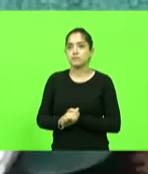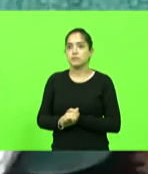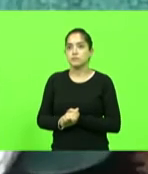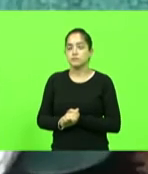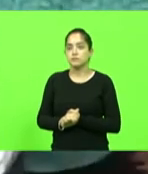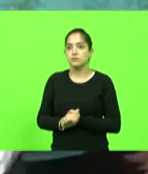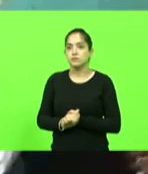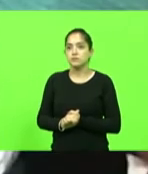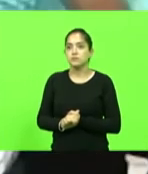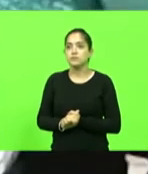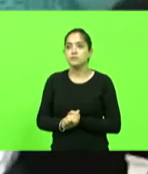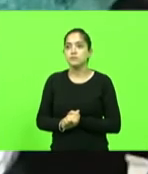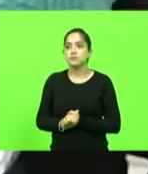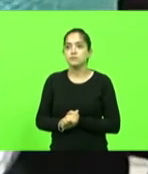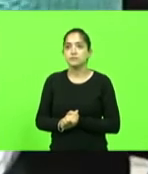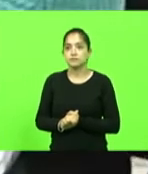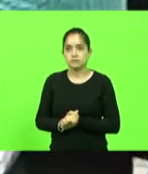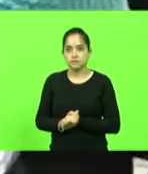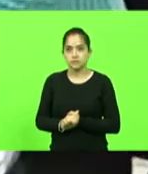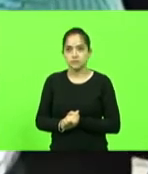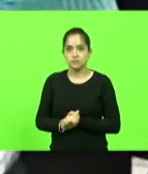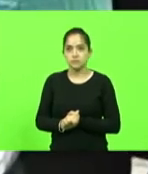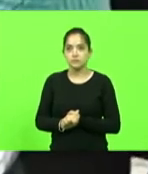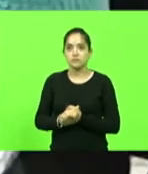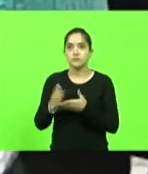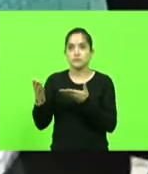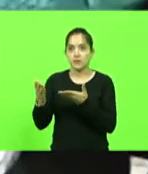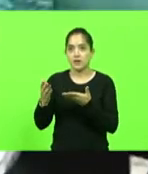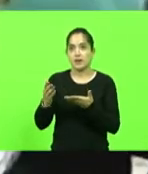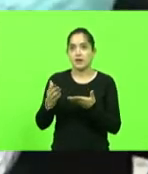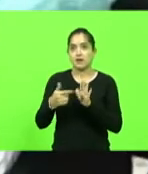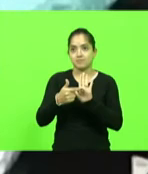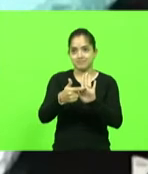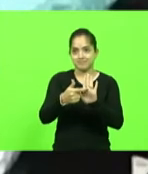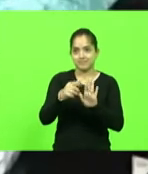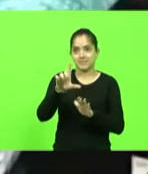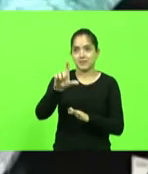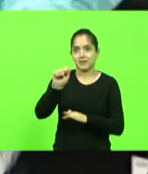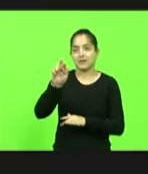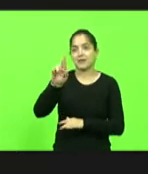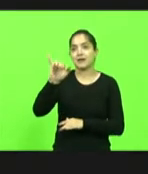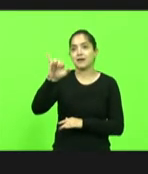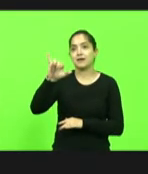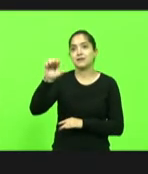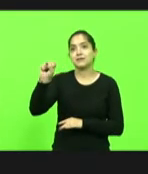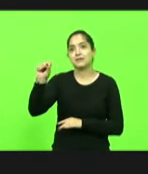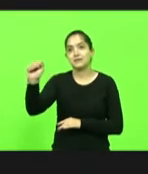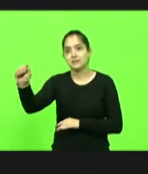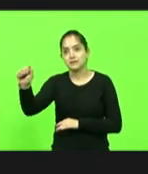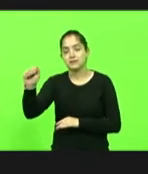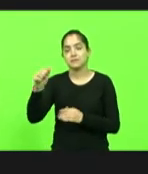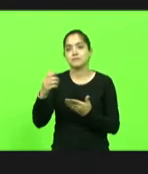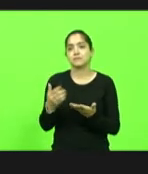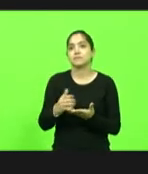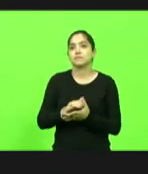Enfim, para apresentar a Larissa. A Larissa é nossa diretora de Direitos Humanos. Também